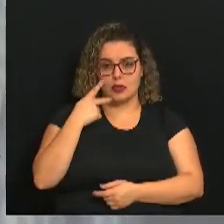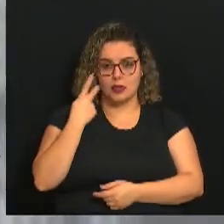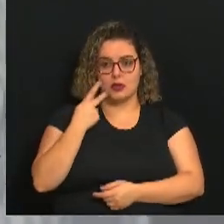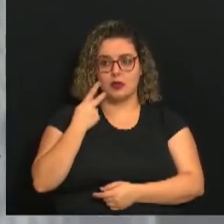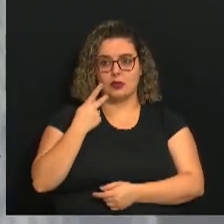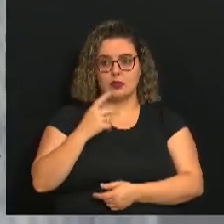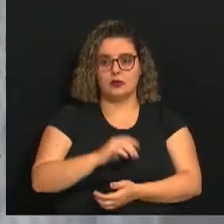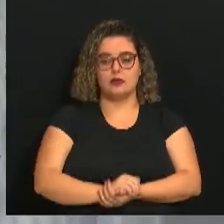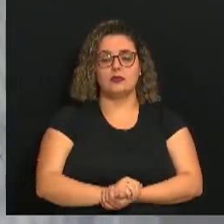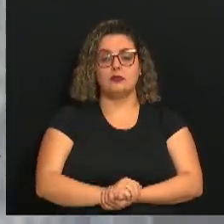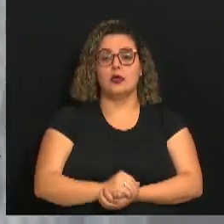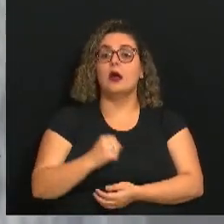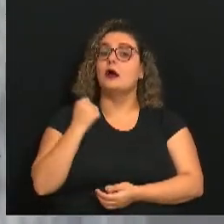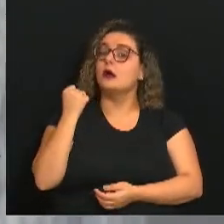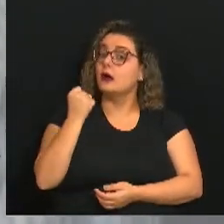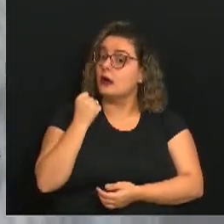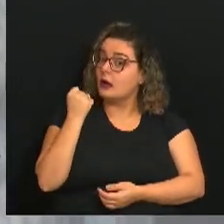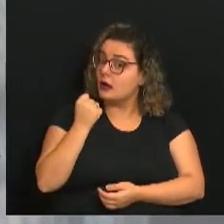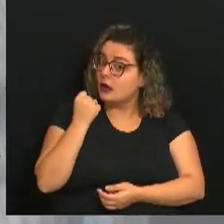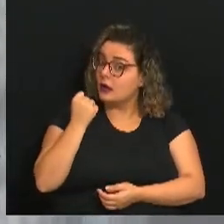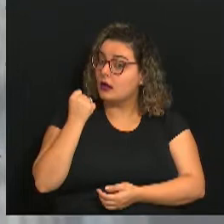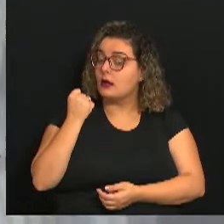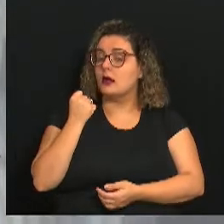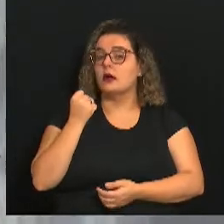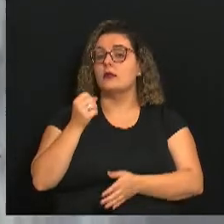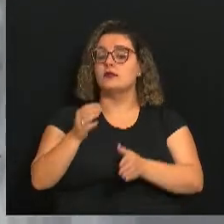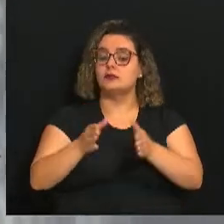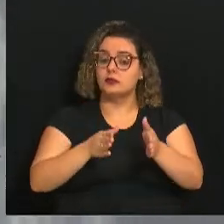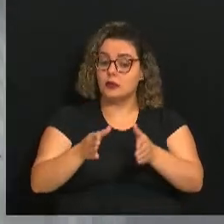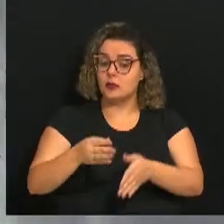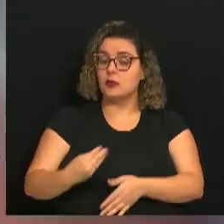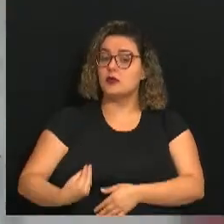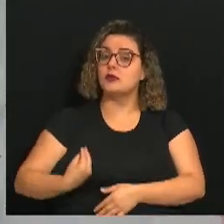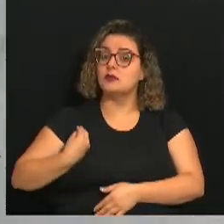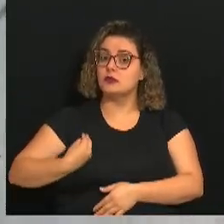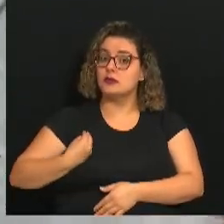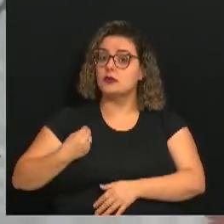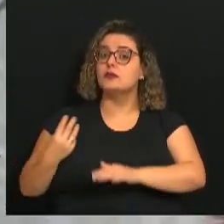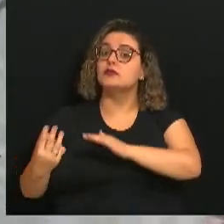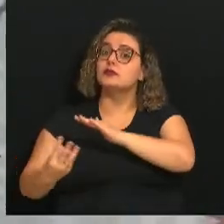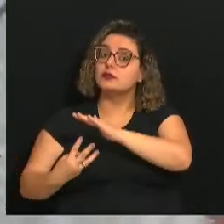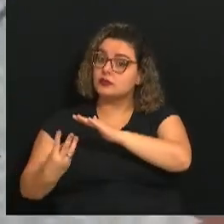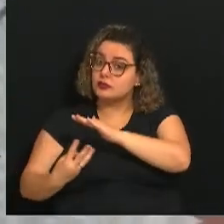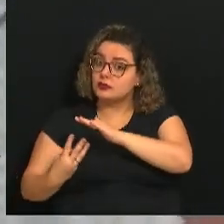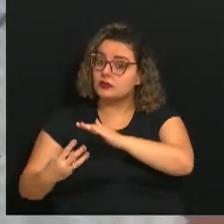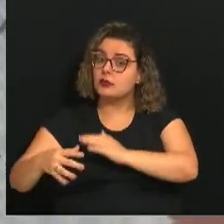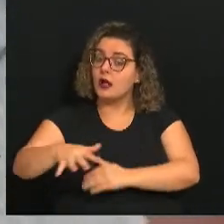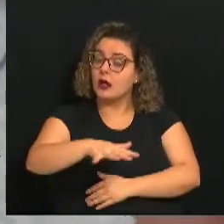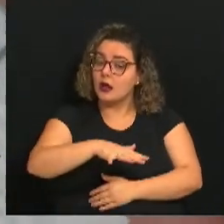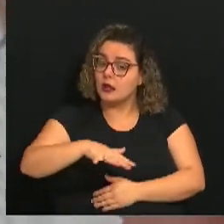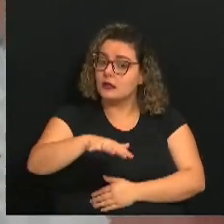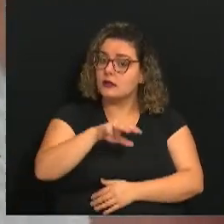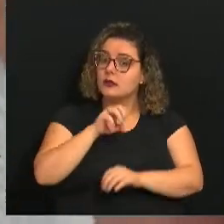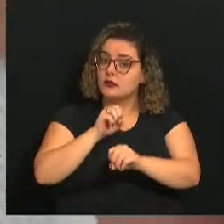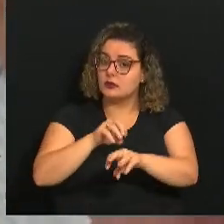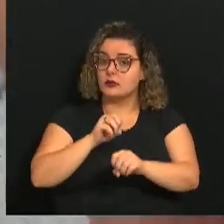grave situação que nós estamos vivendo em relação às empresas terceirizadas na educação no município.